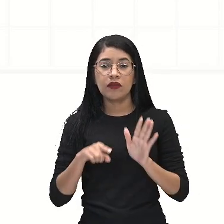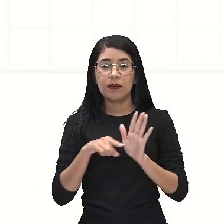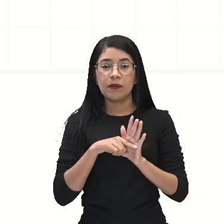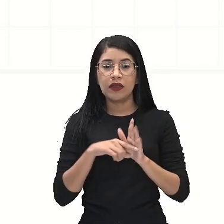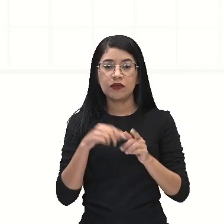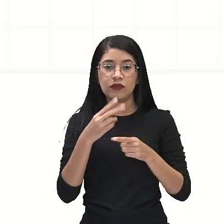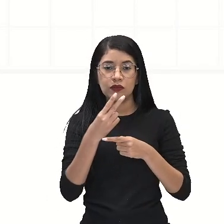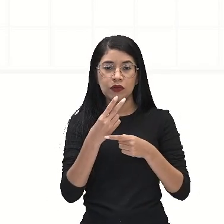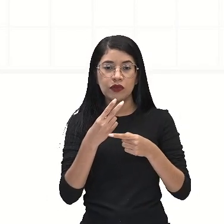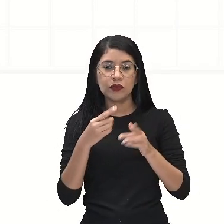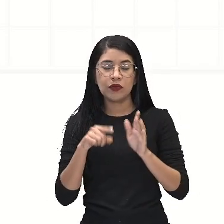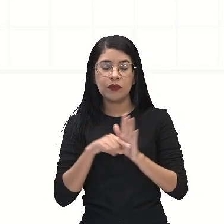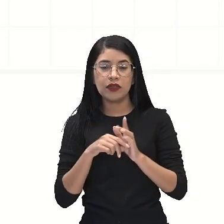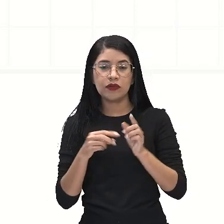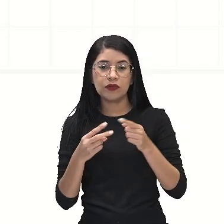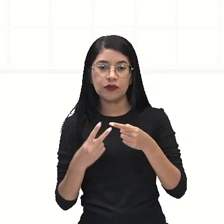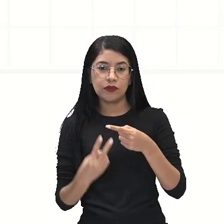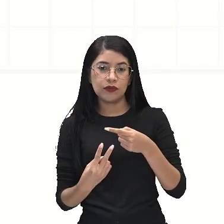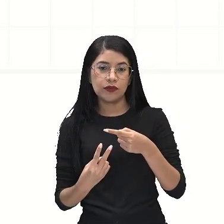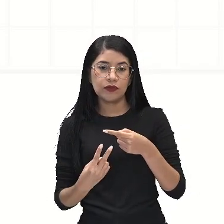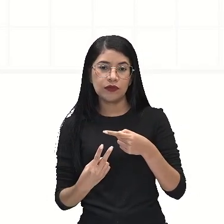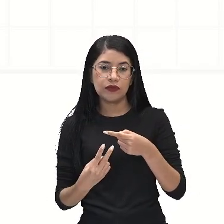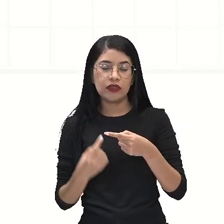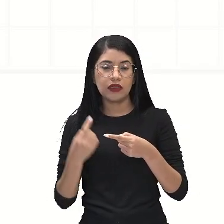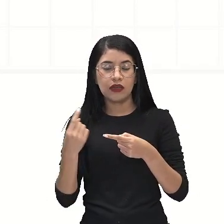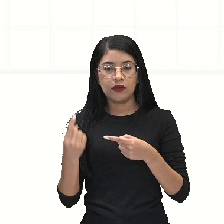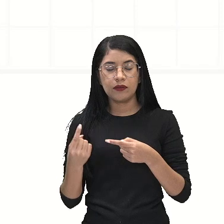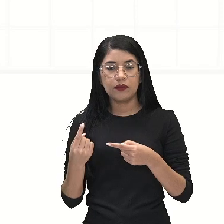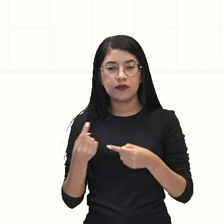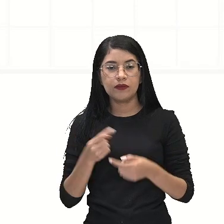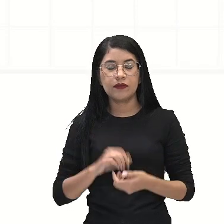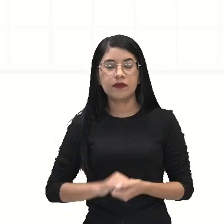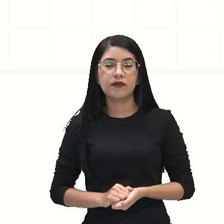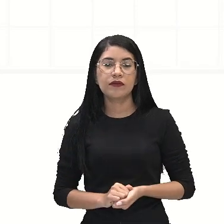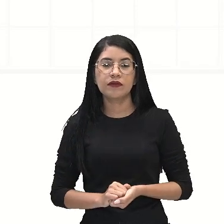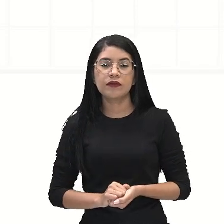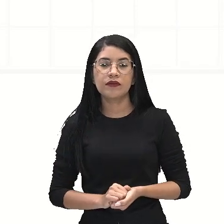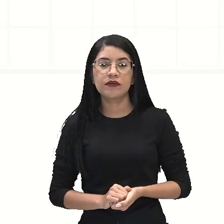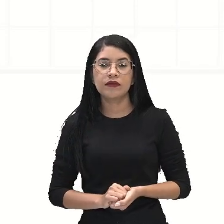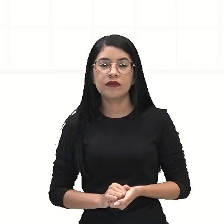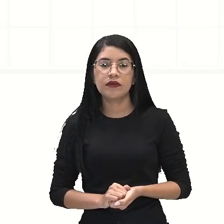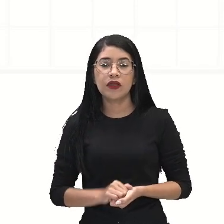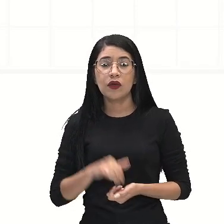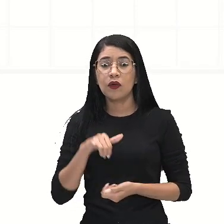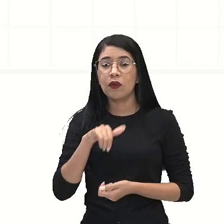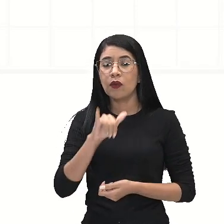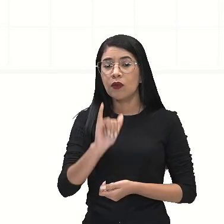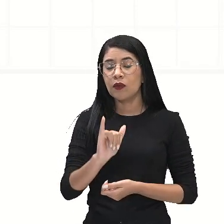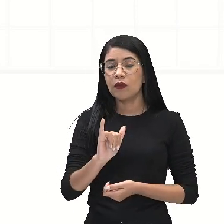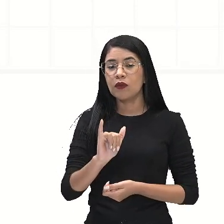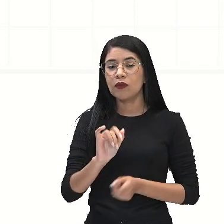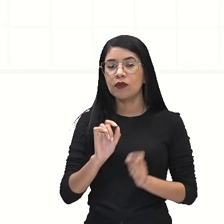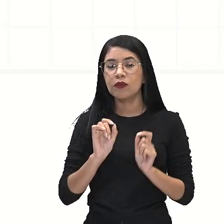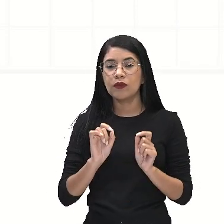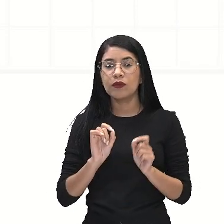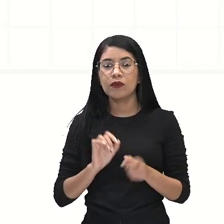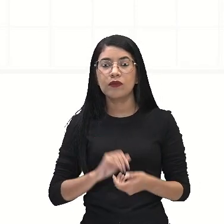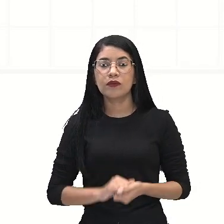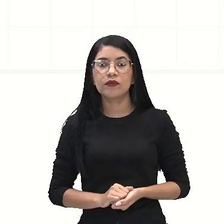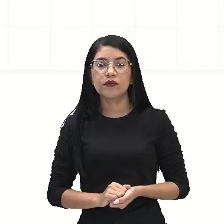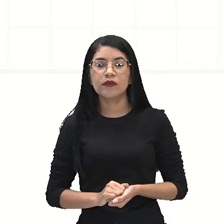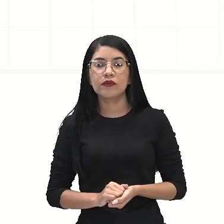por menos 2, que vai ser 1. Muito bem. E quem vai ser o y do vértice? O y